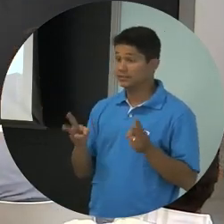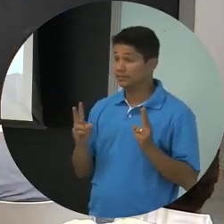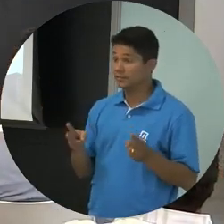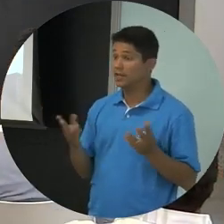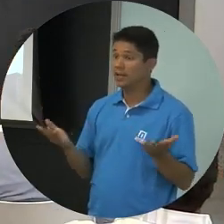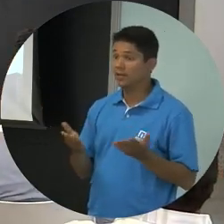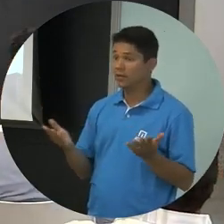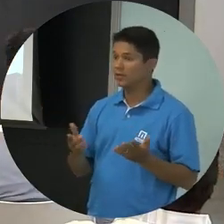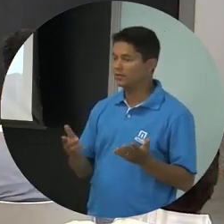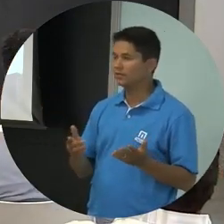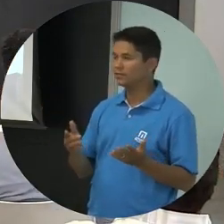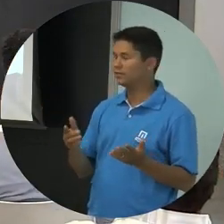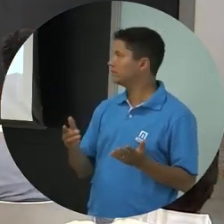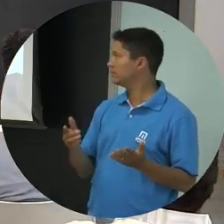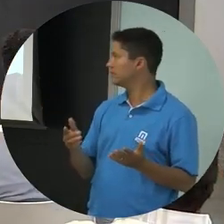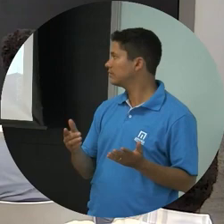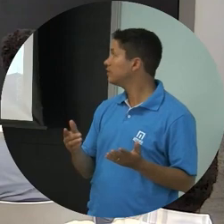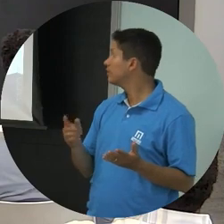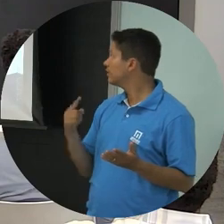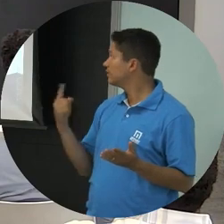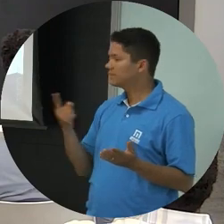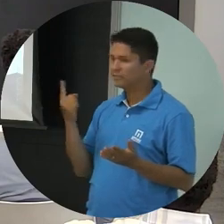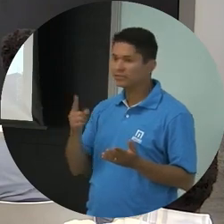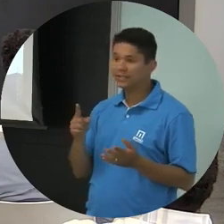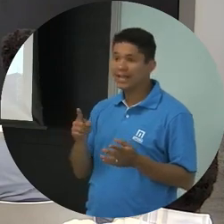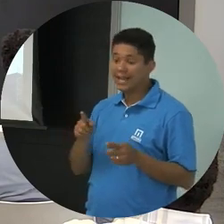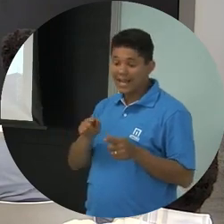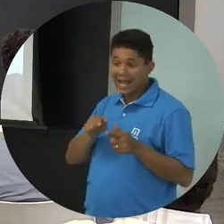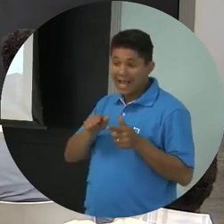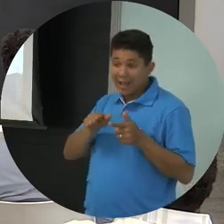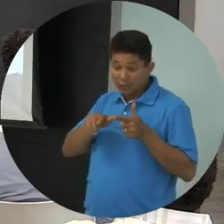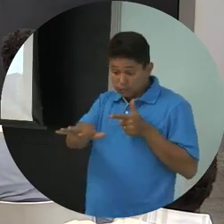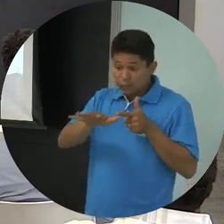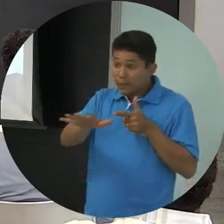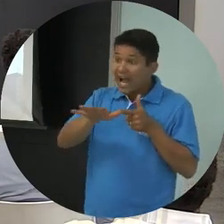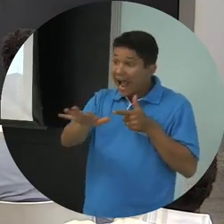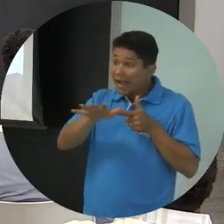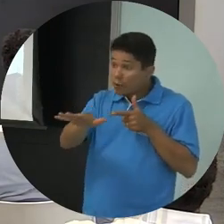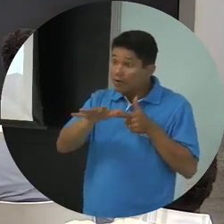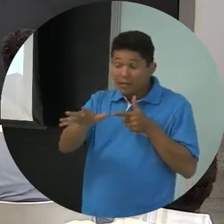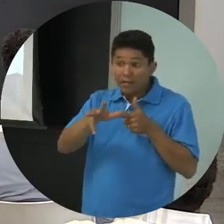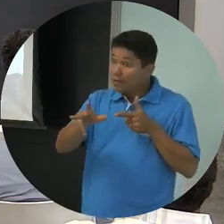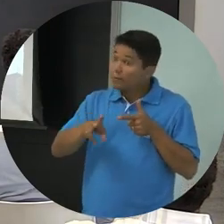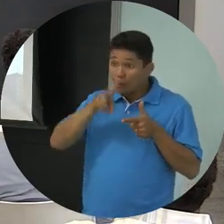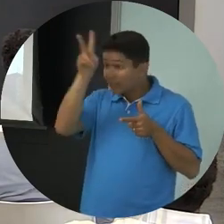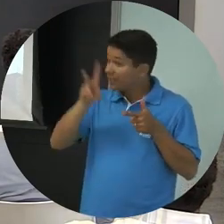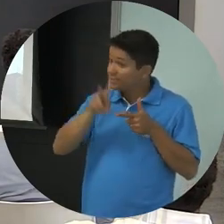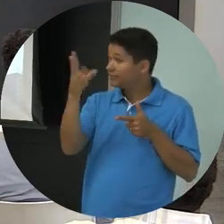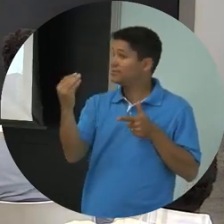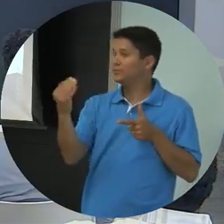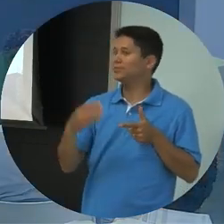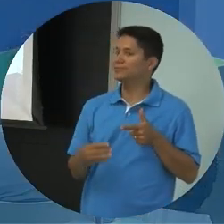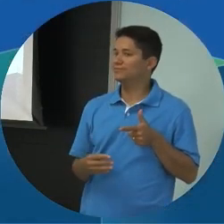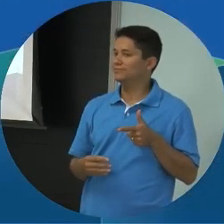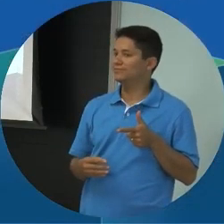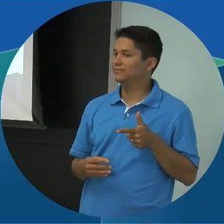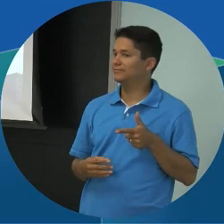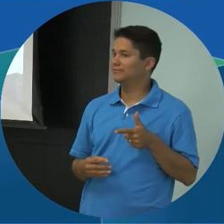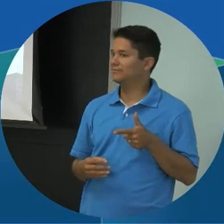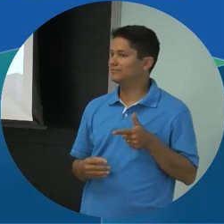com água com uma extrema potência de um equipamento de